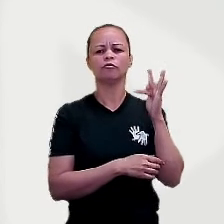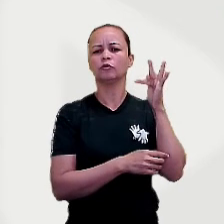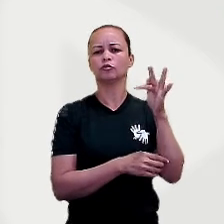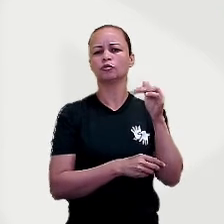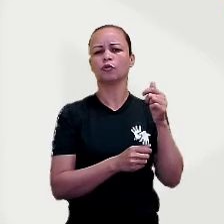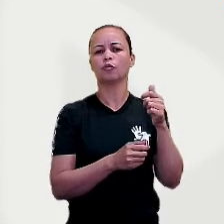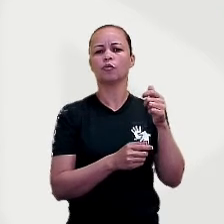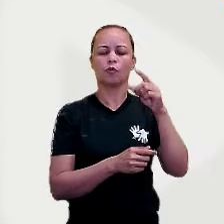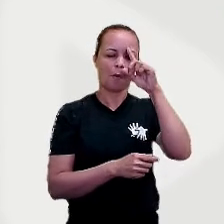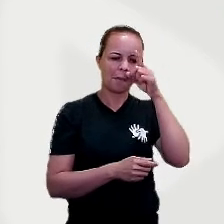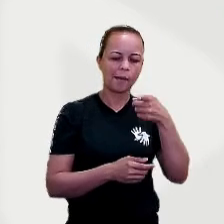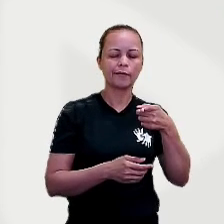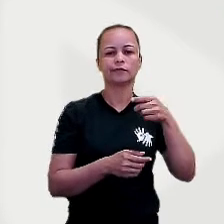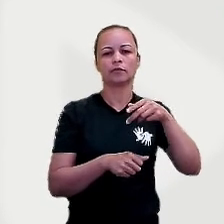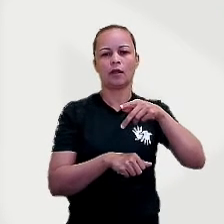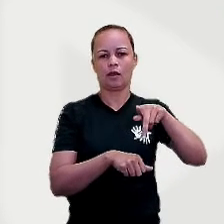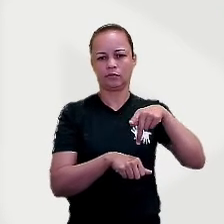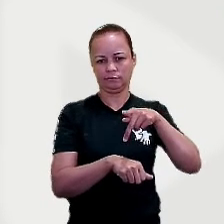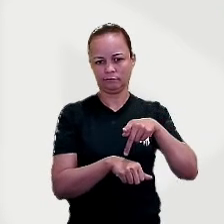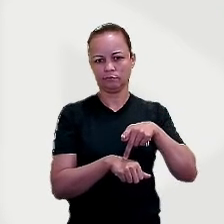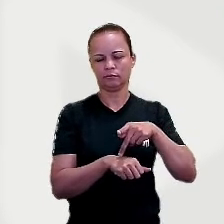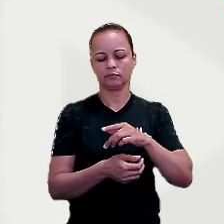comandar o país.